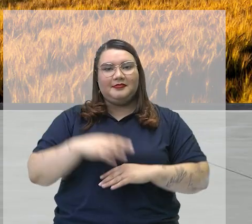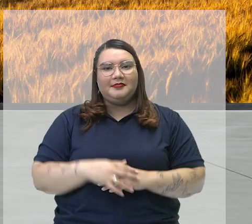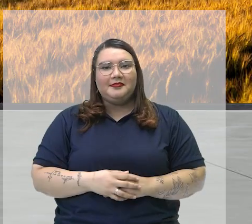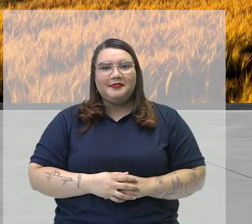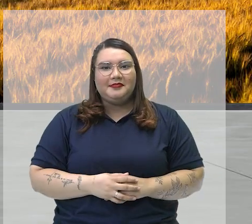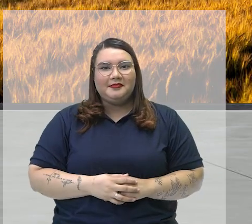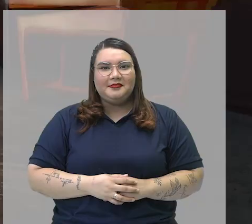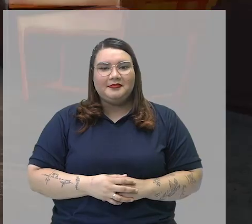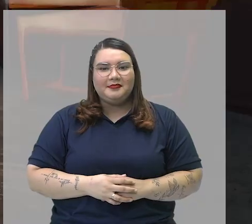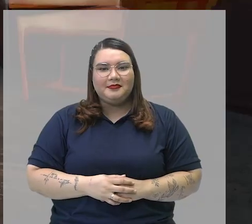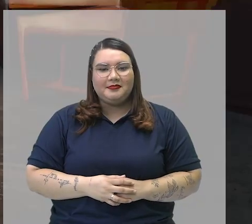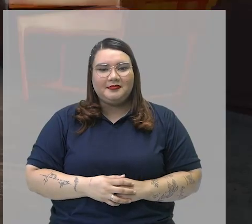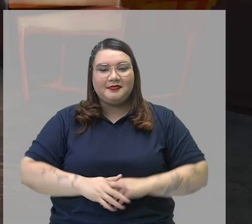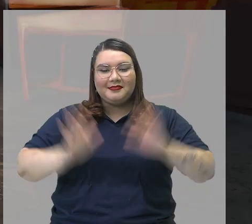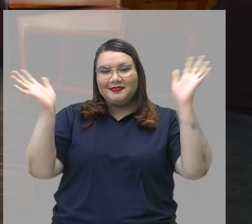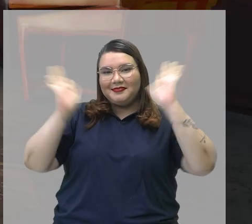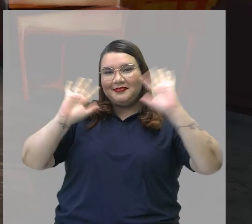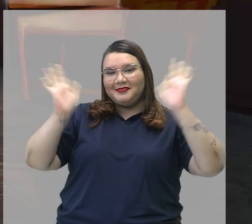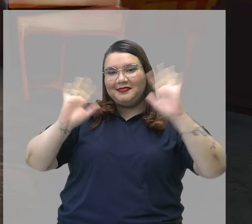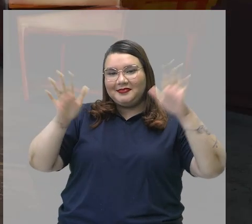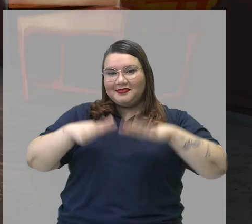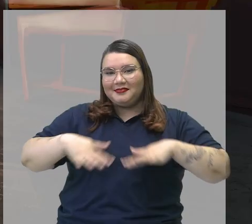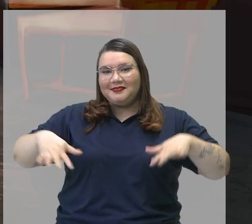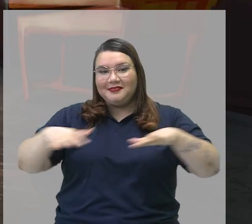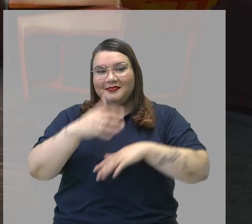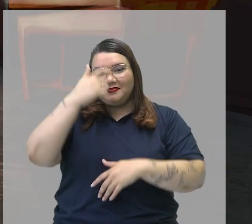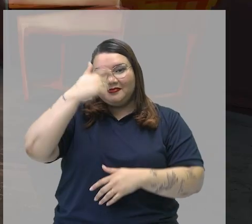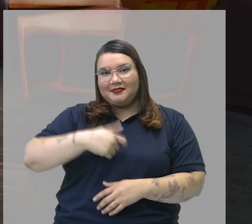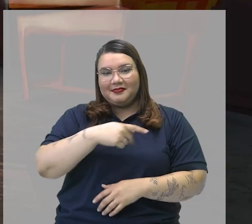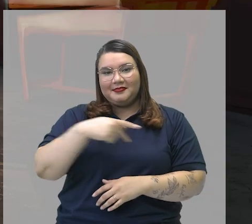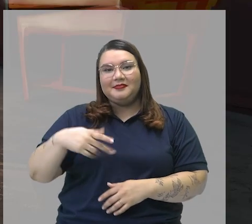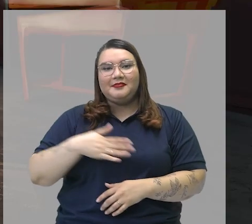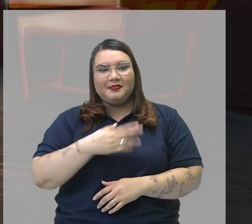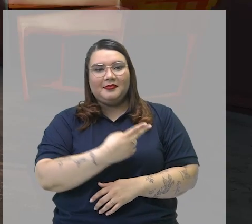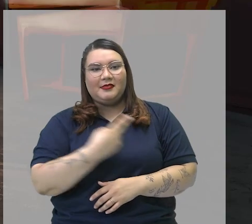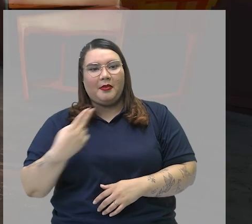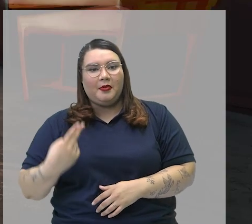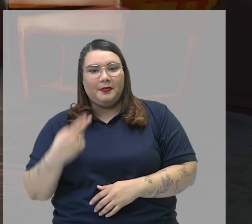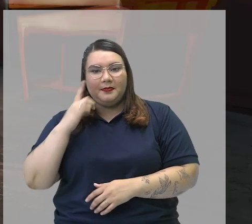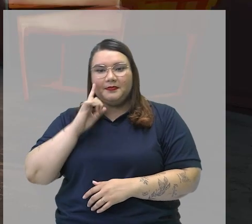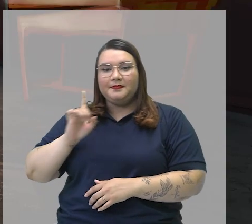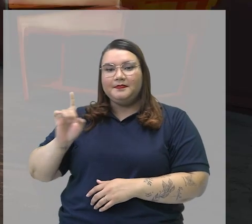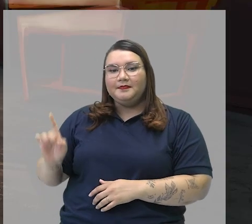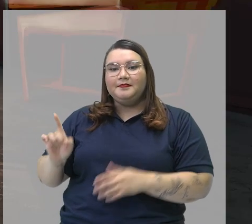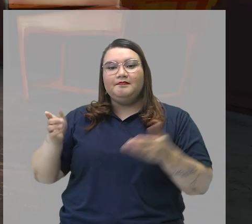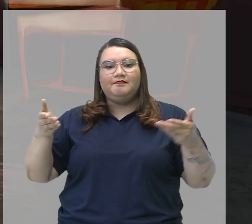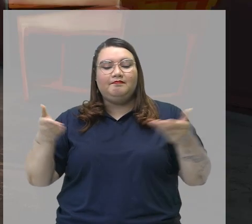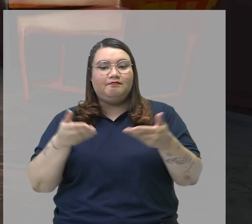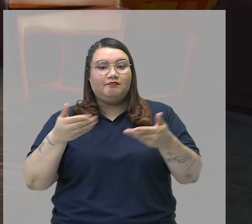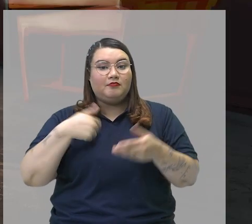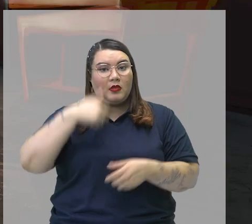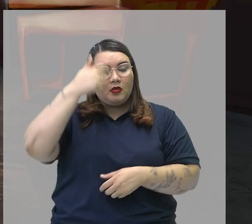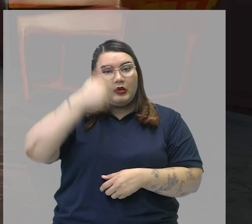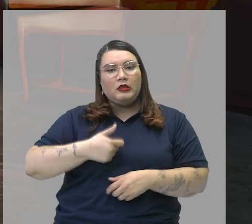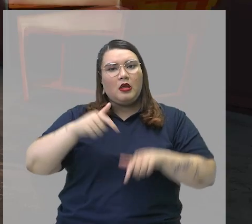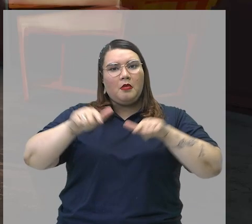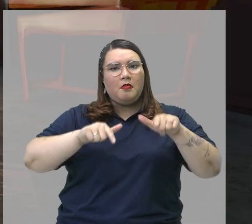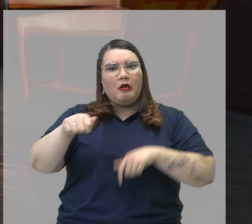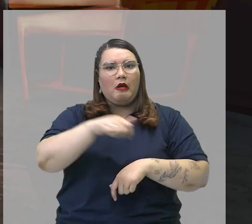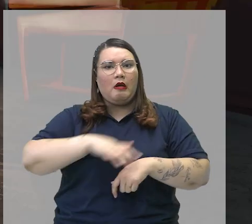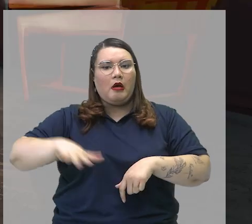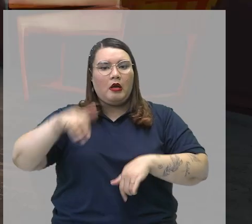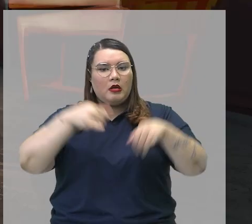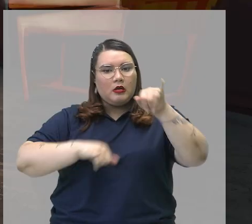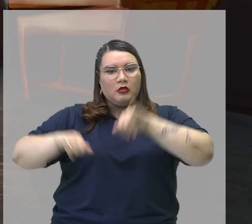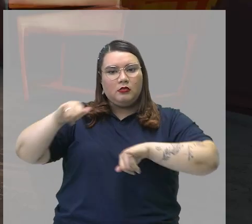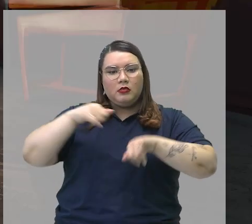lá! Olá, estudantes! Eu sou a professora Darlinda Monteiro, eu sou química e estou aqui